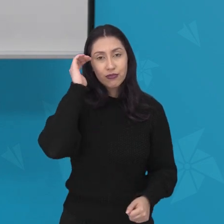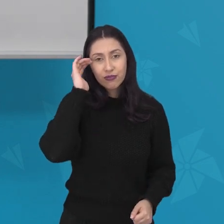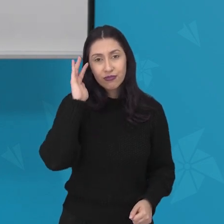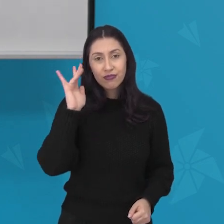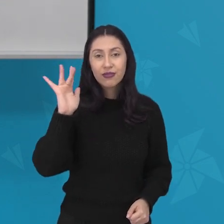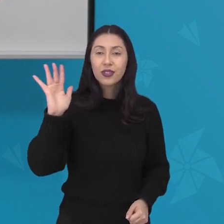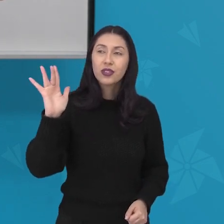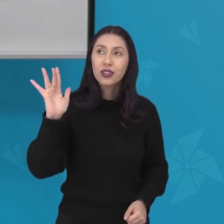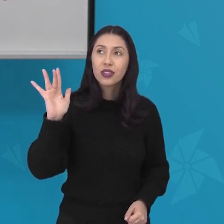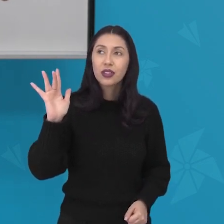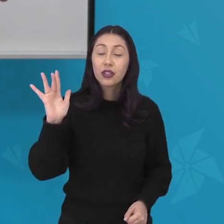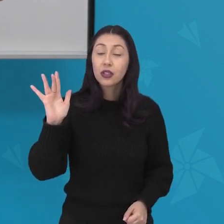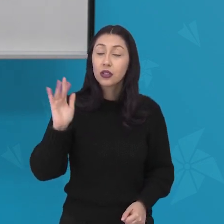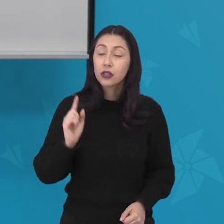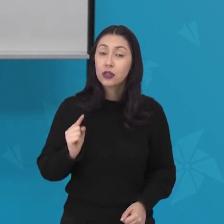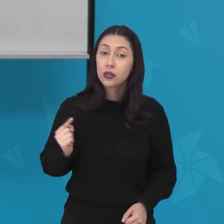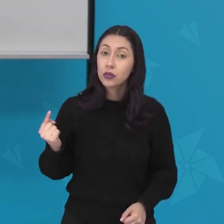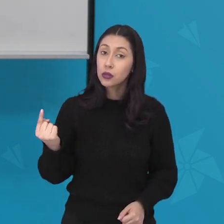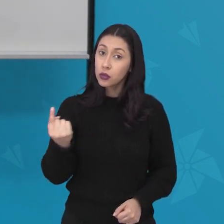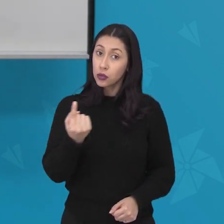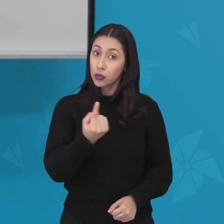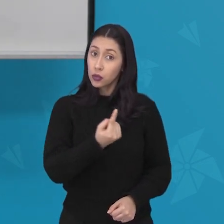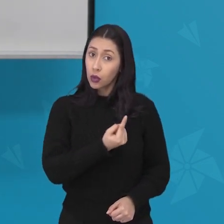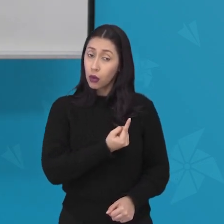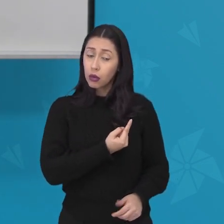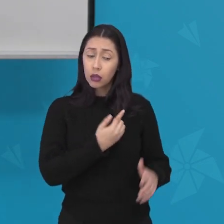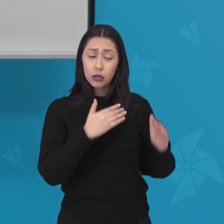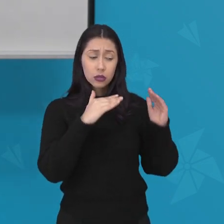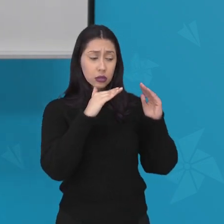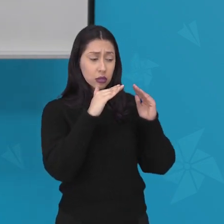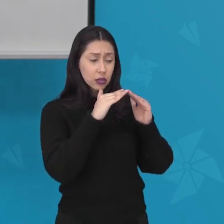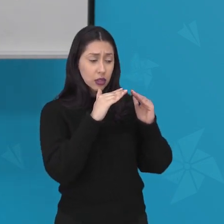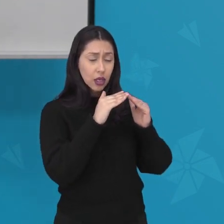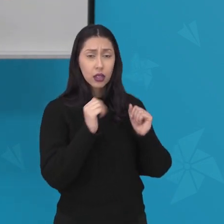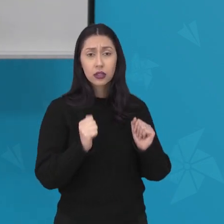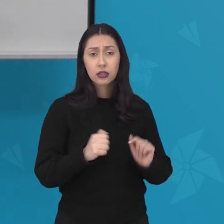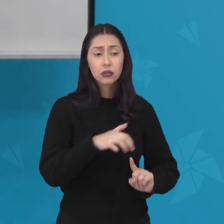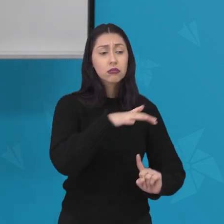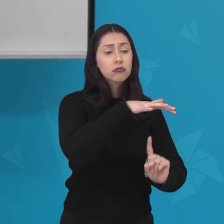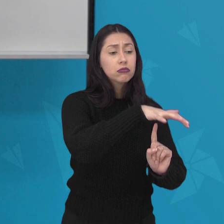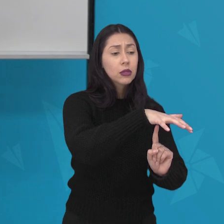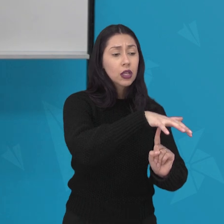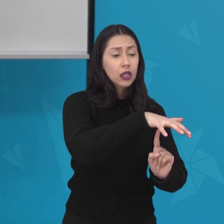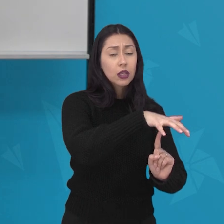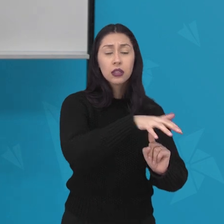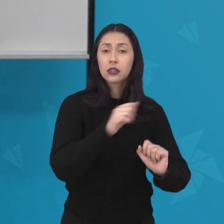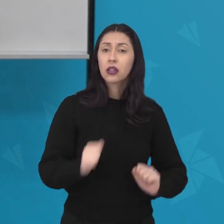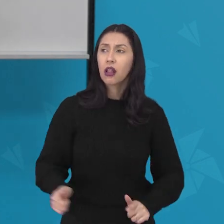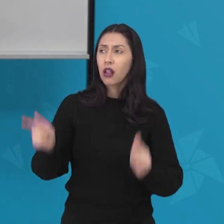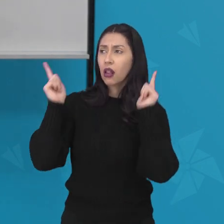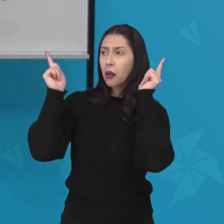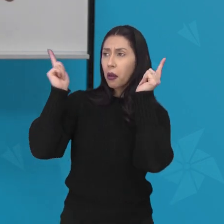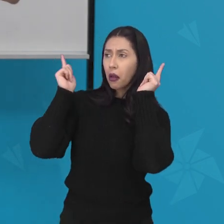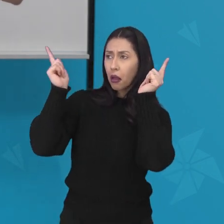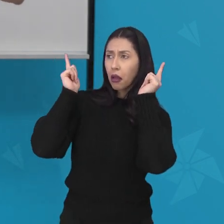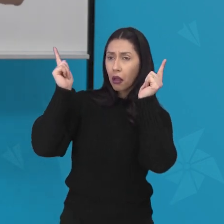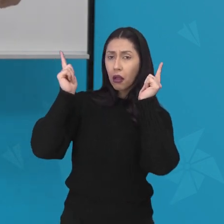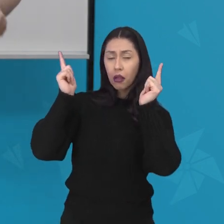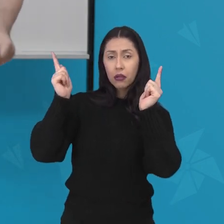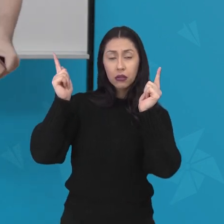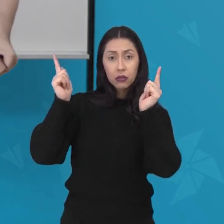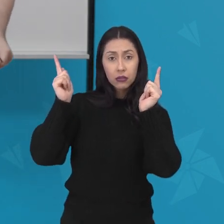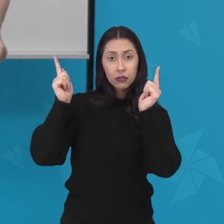que todos nós, nas nossas casas, nas praças, nas